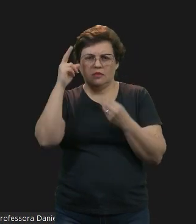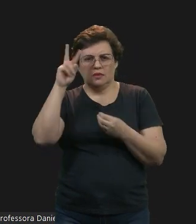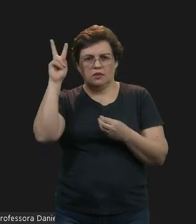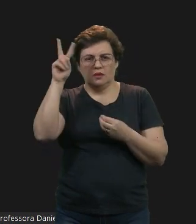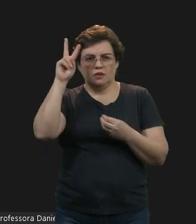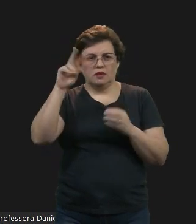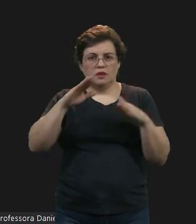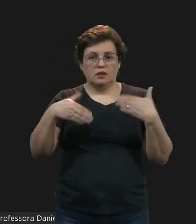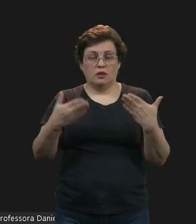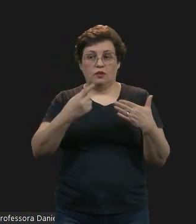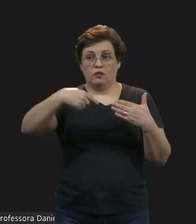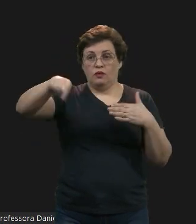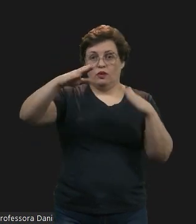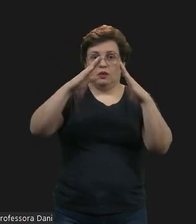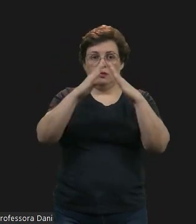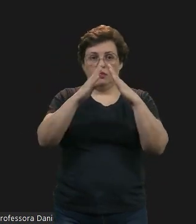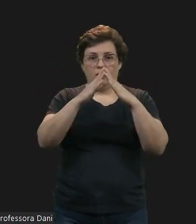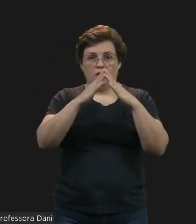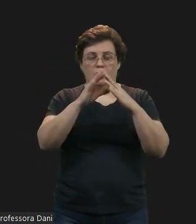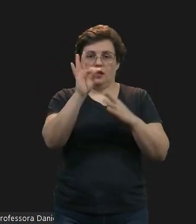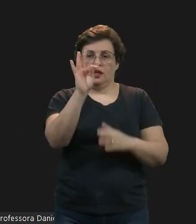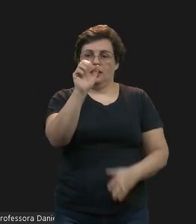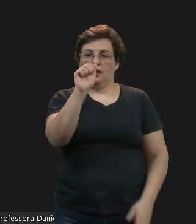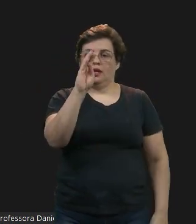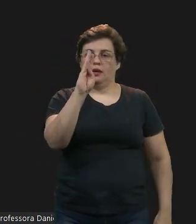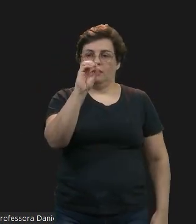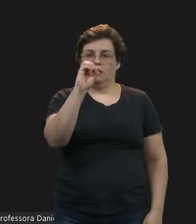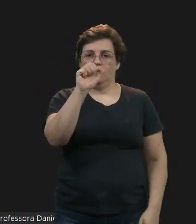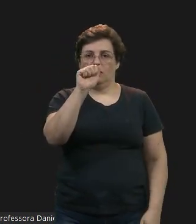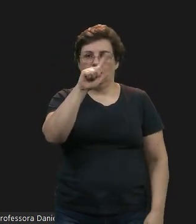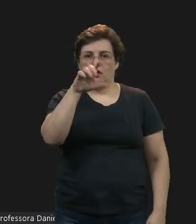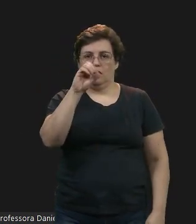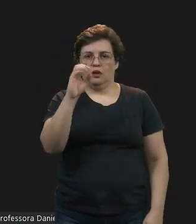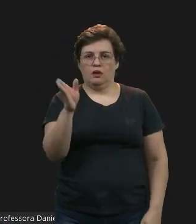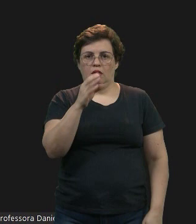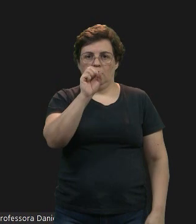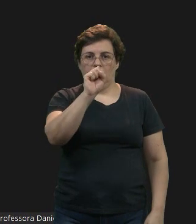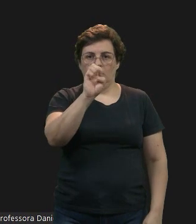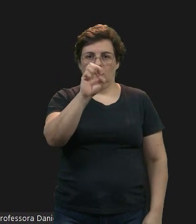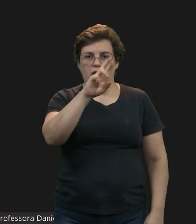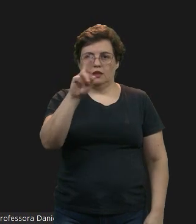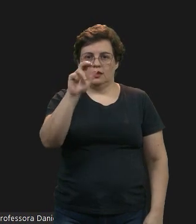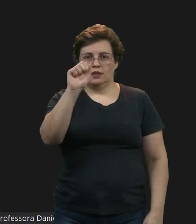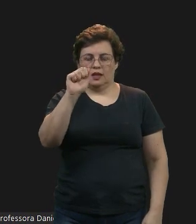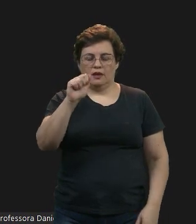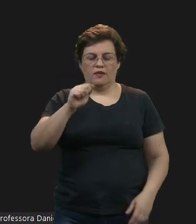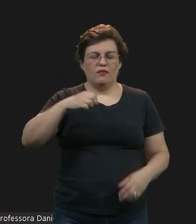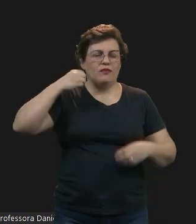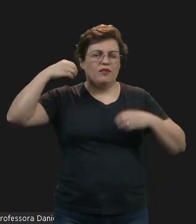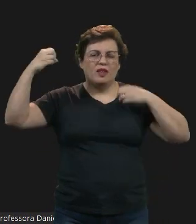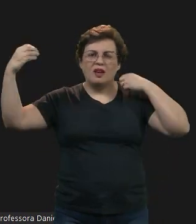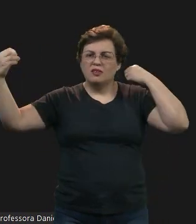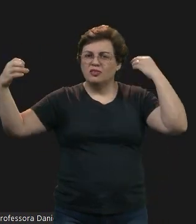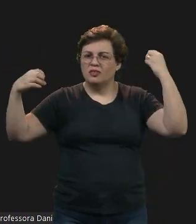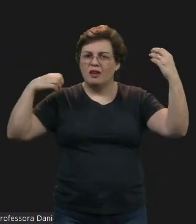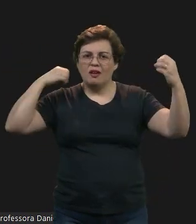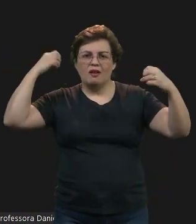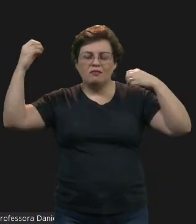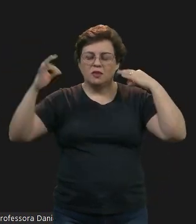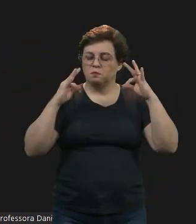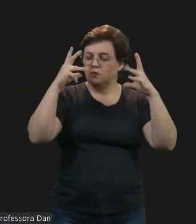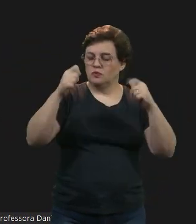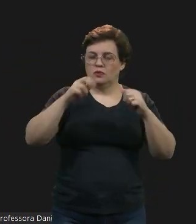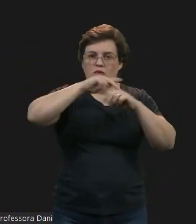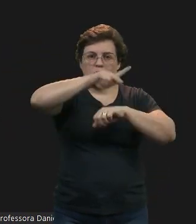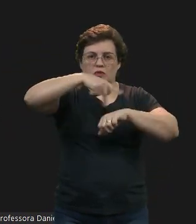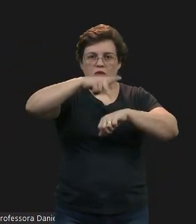Foi então morar na cidade de Taboão da Serra. Passou a viajar por todo o país. Um dos